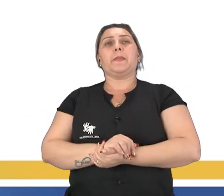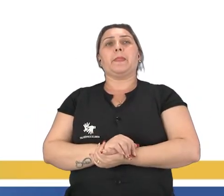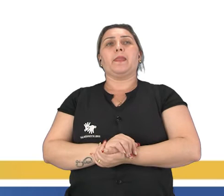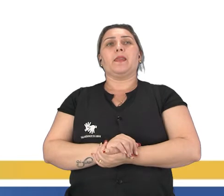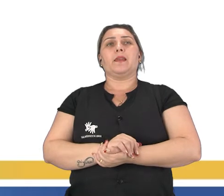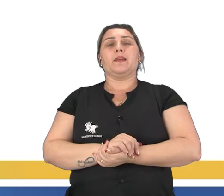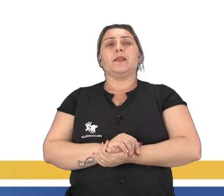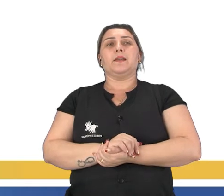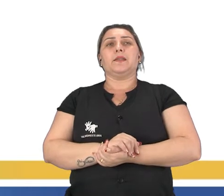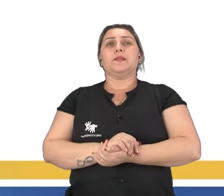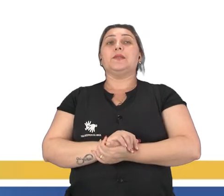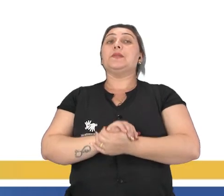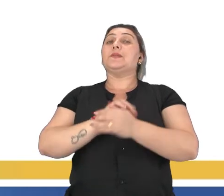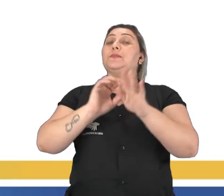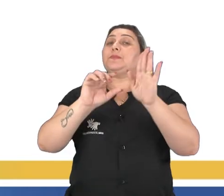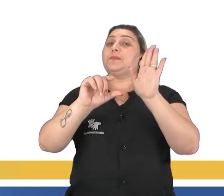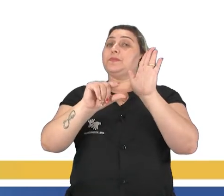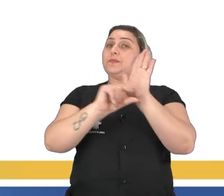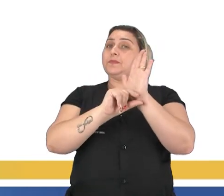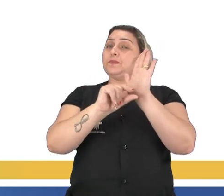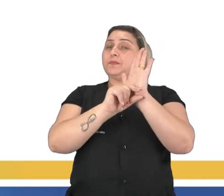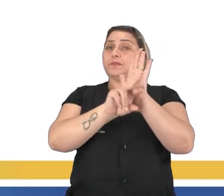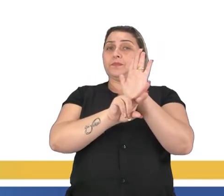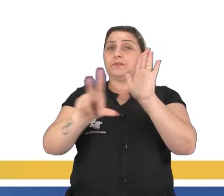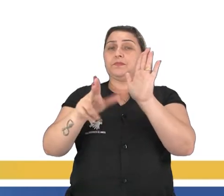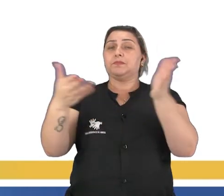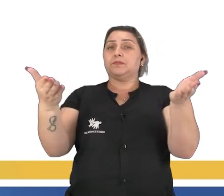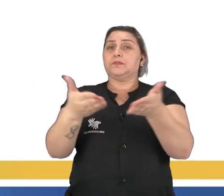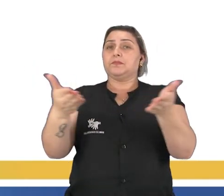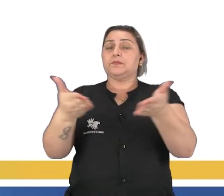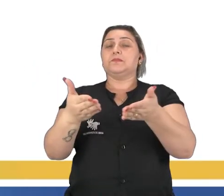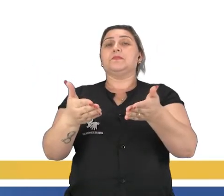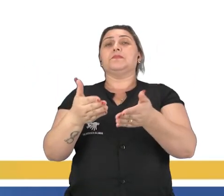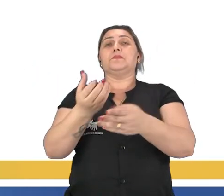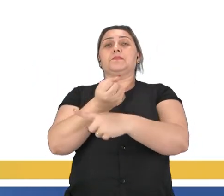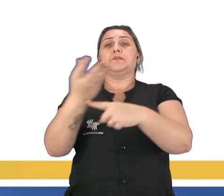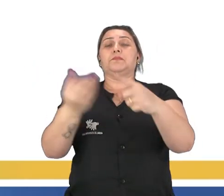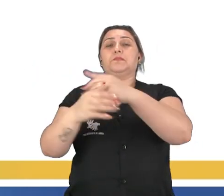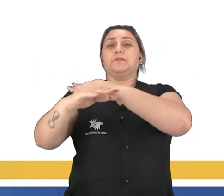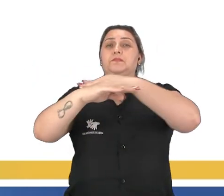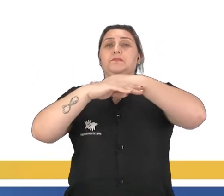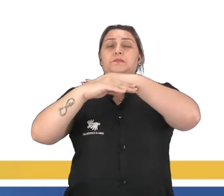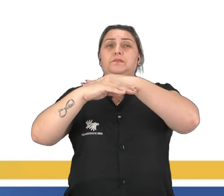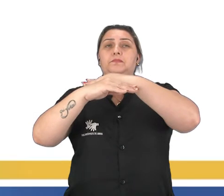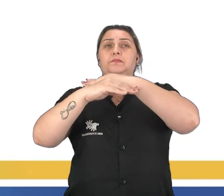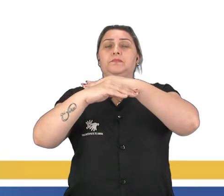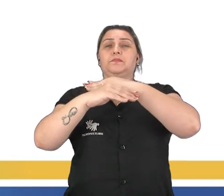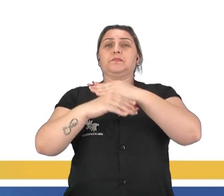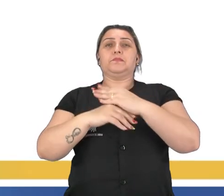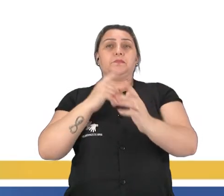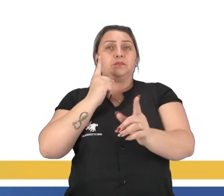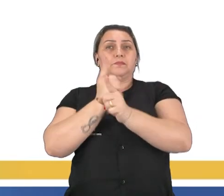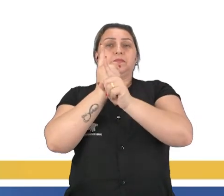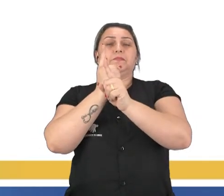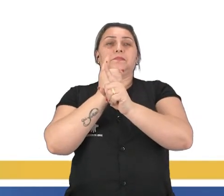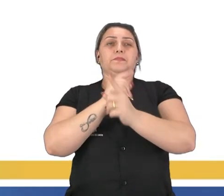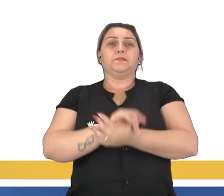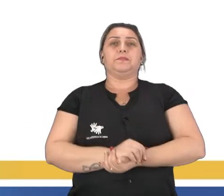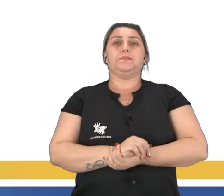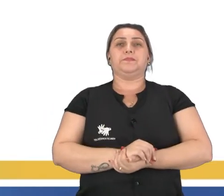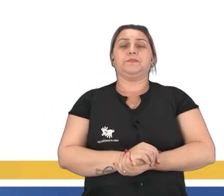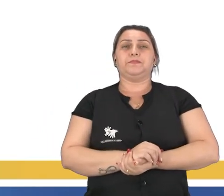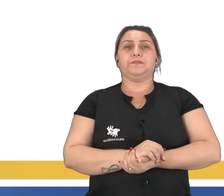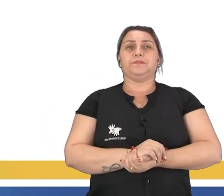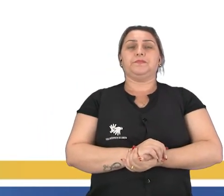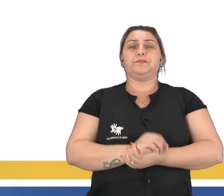denominadores são diferentes, nós vamos agora obter frações equivalentes. E aí, quando a gente achar